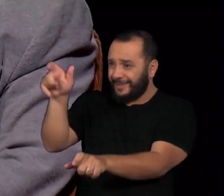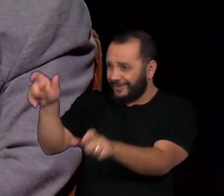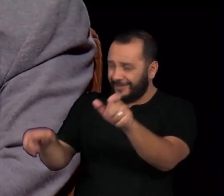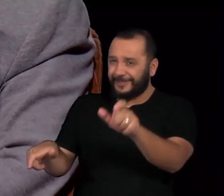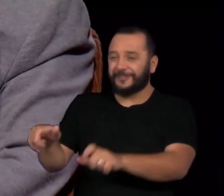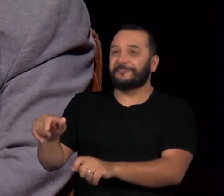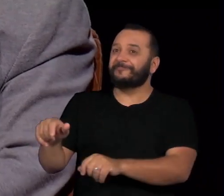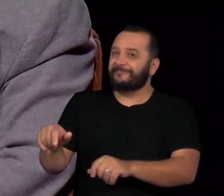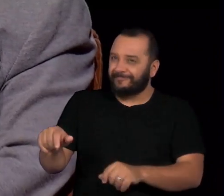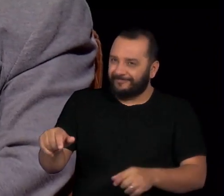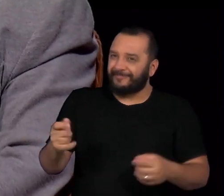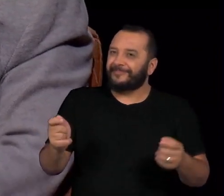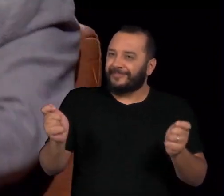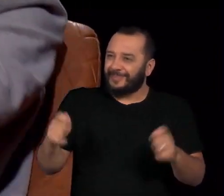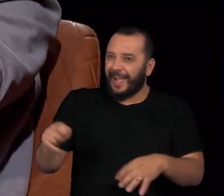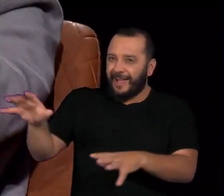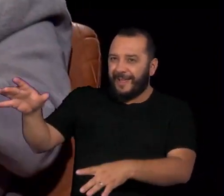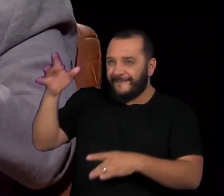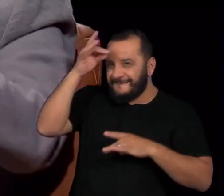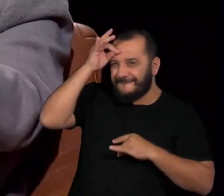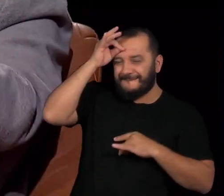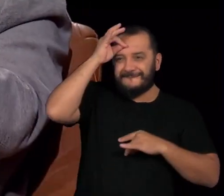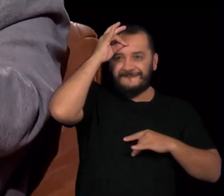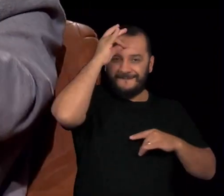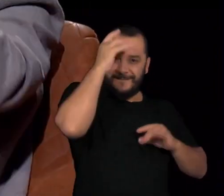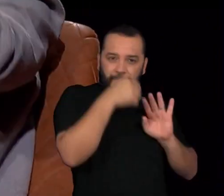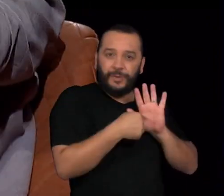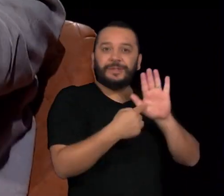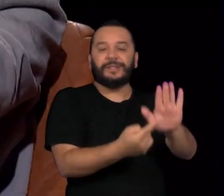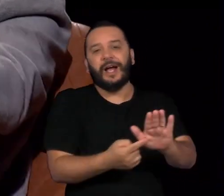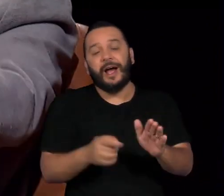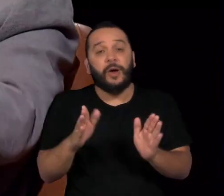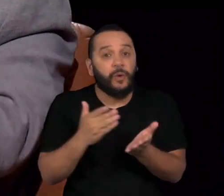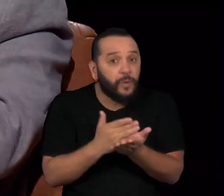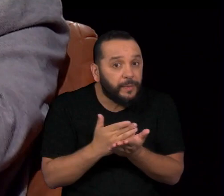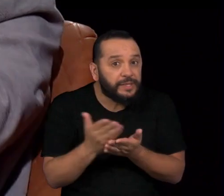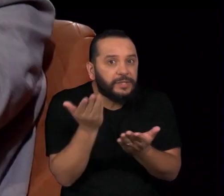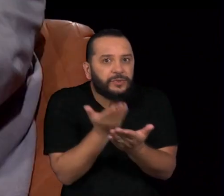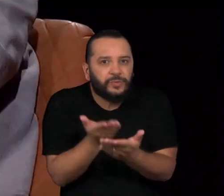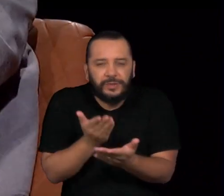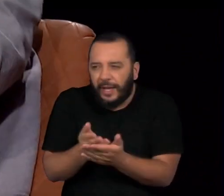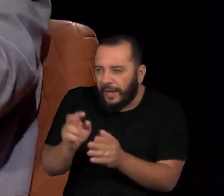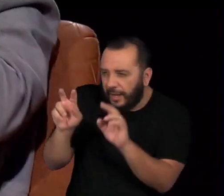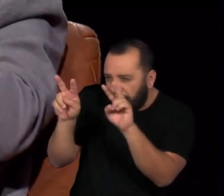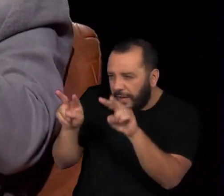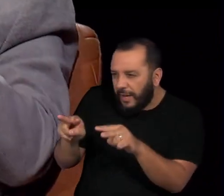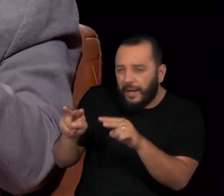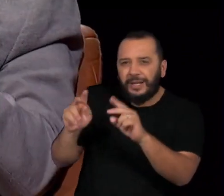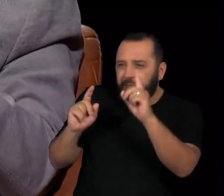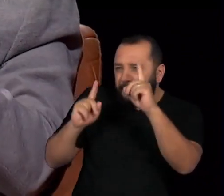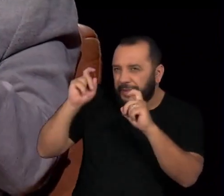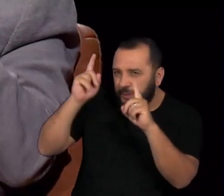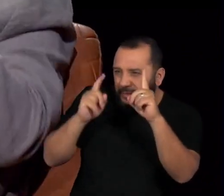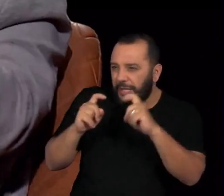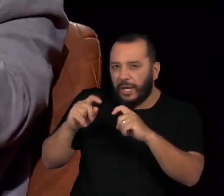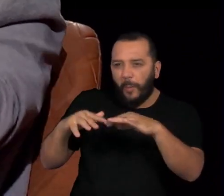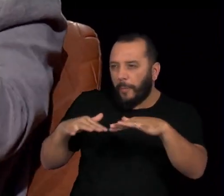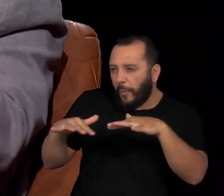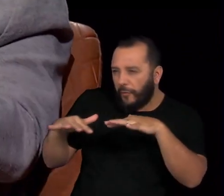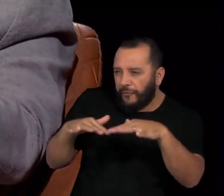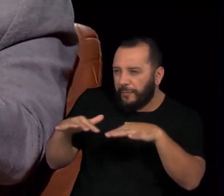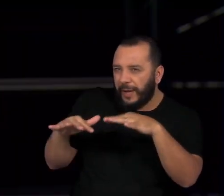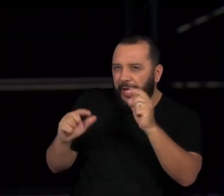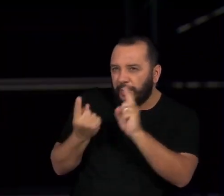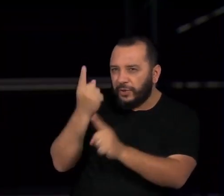forma de se expressar então eu comecei a estudar os movimentos os gestos a a